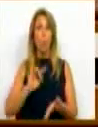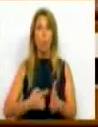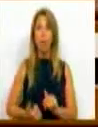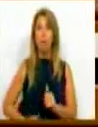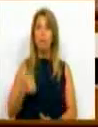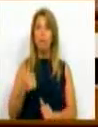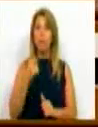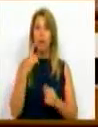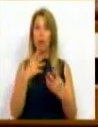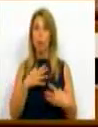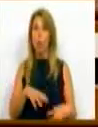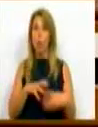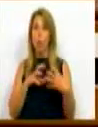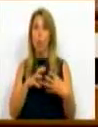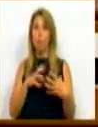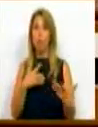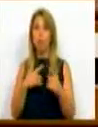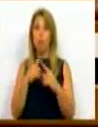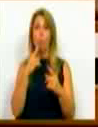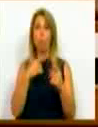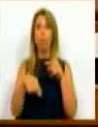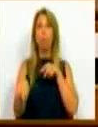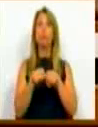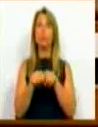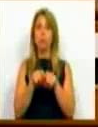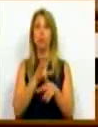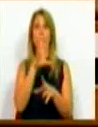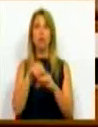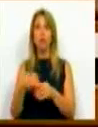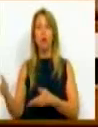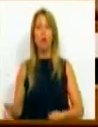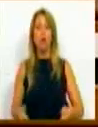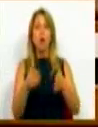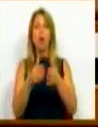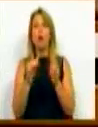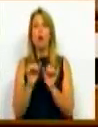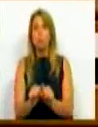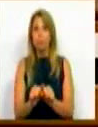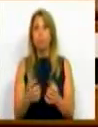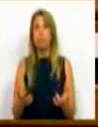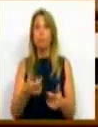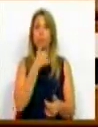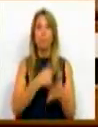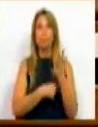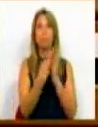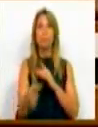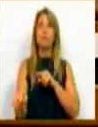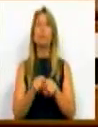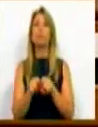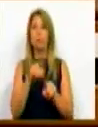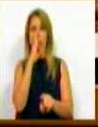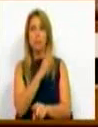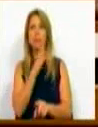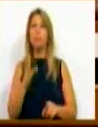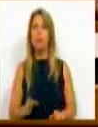dessa confrontação política envolveu orientações estratégicas, medidas de política e